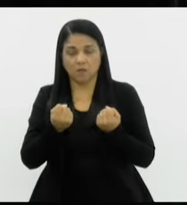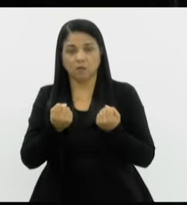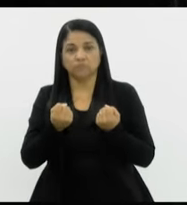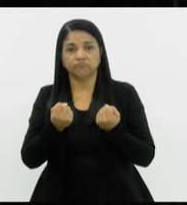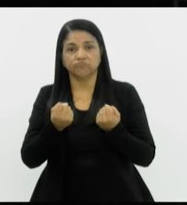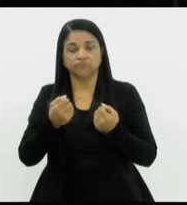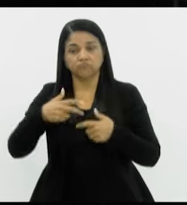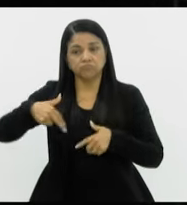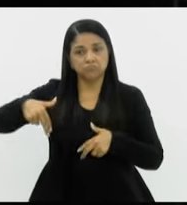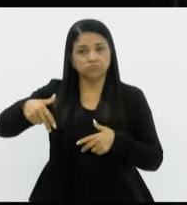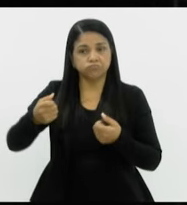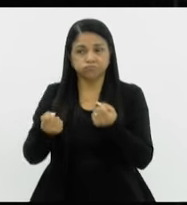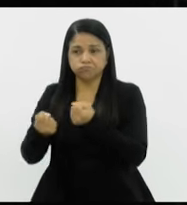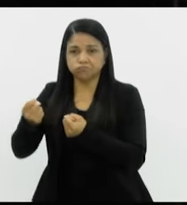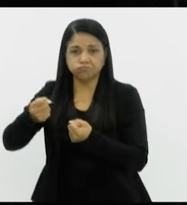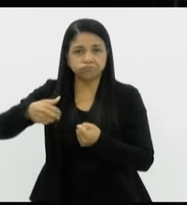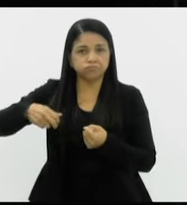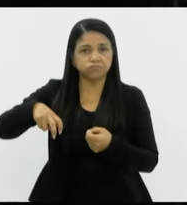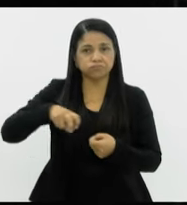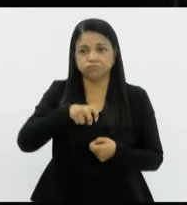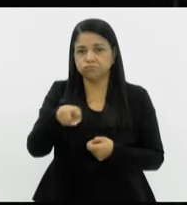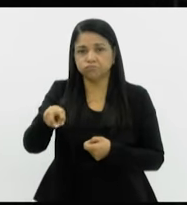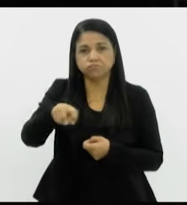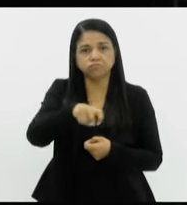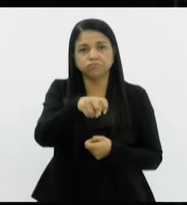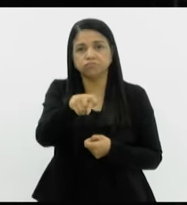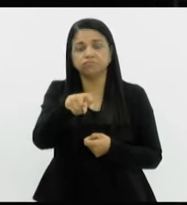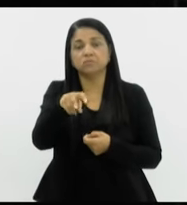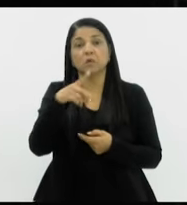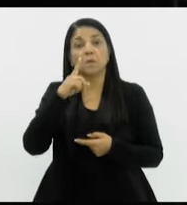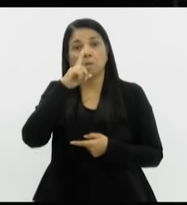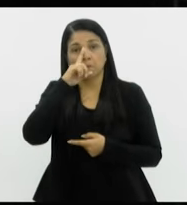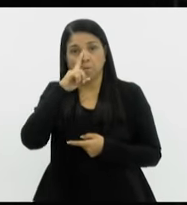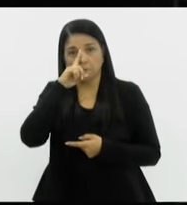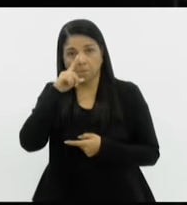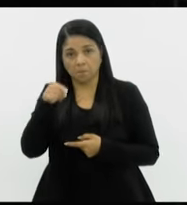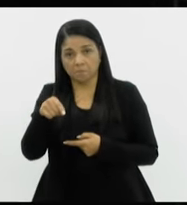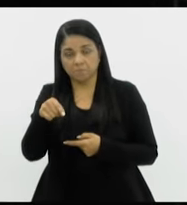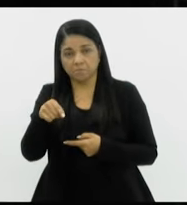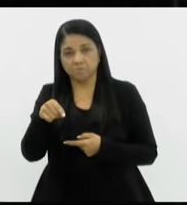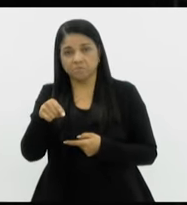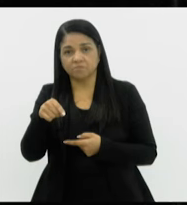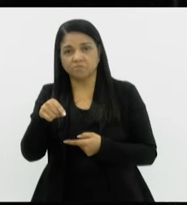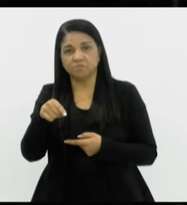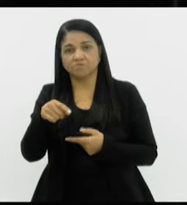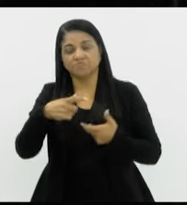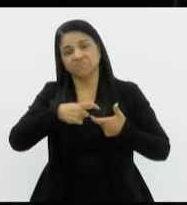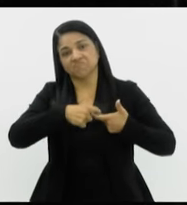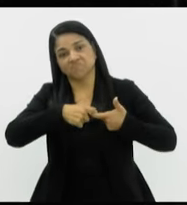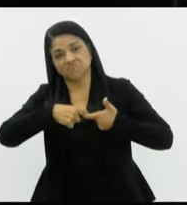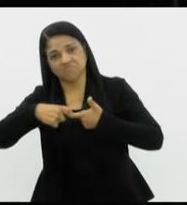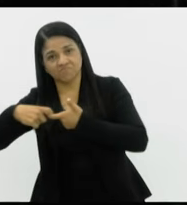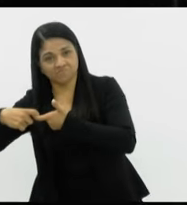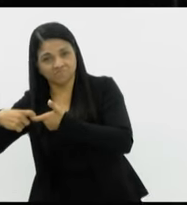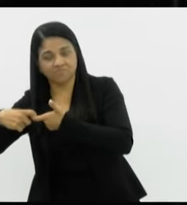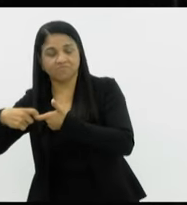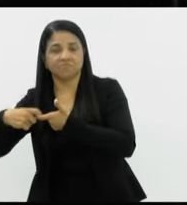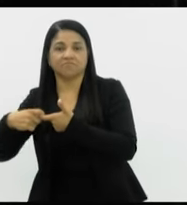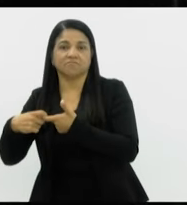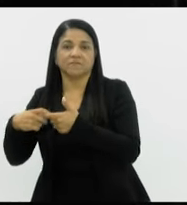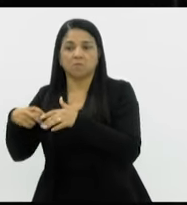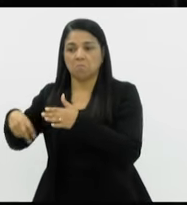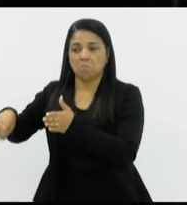circulando com risco iminente de serem rebocados e irem para o